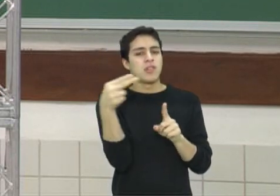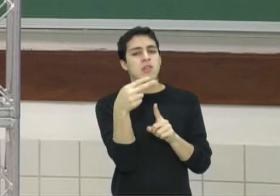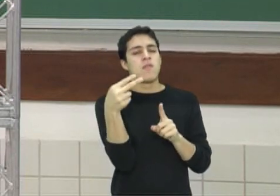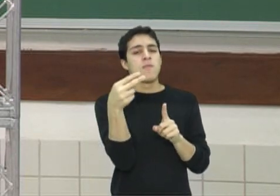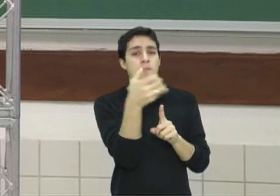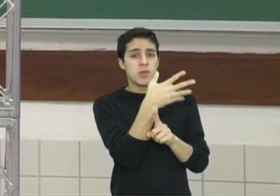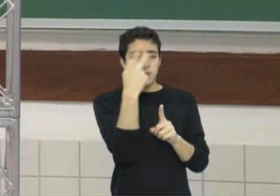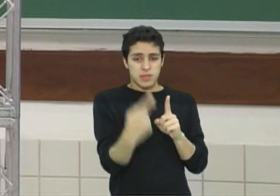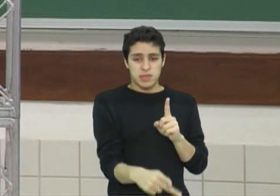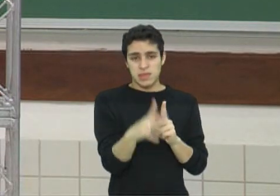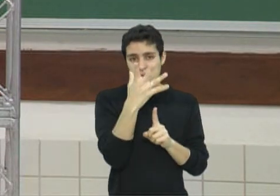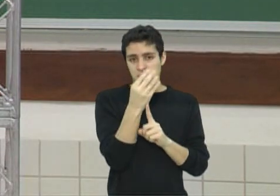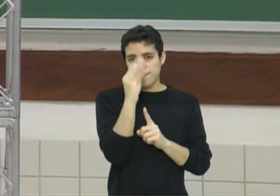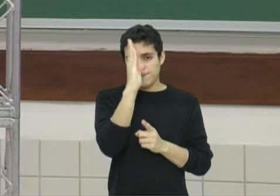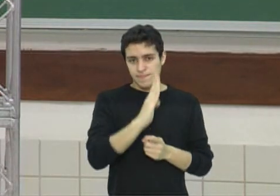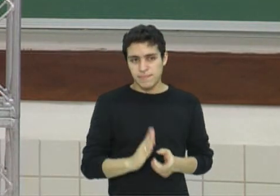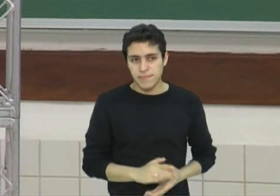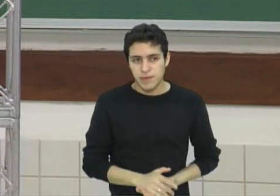arte do Brasil.